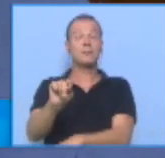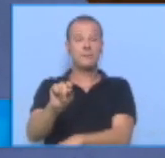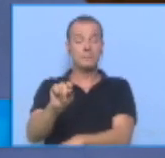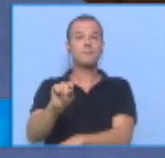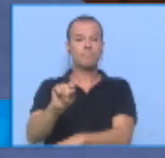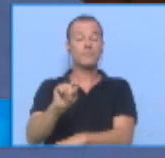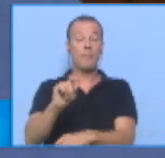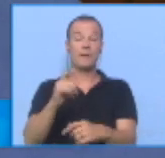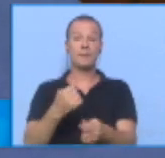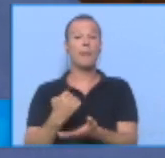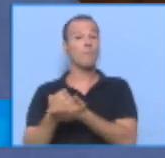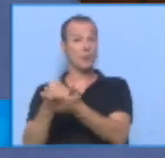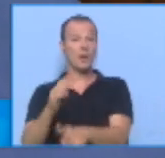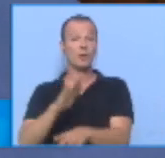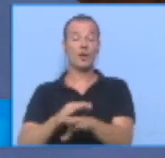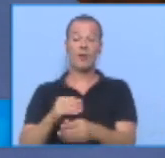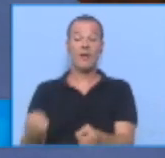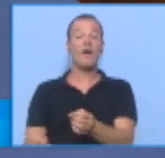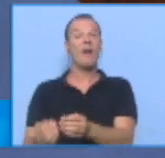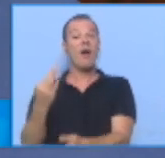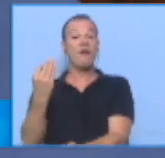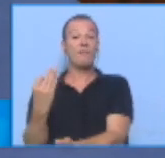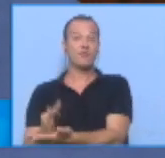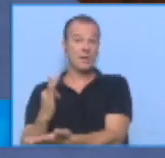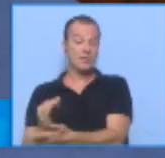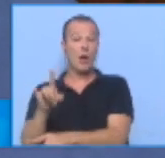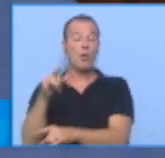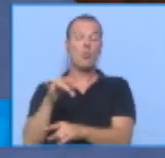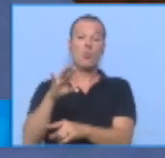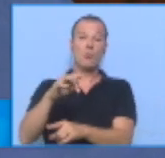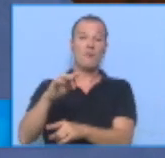também patrocinado um bocadinho pela Fundação Francisco Manuel dos Santos, embora em colaboração com o